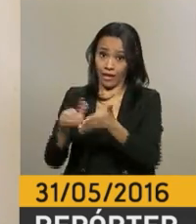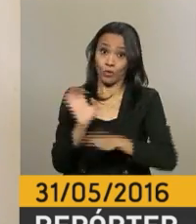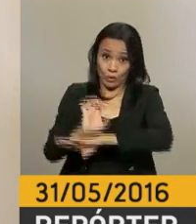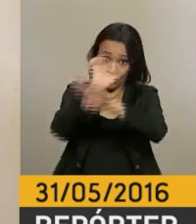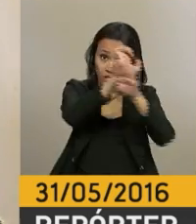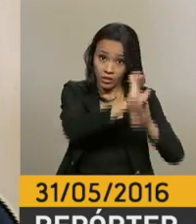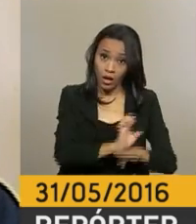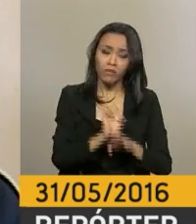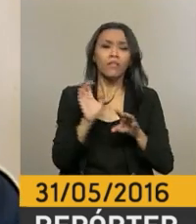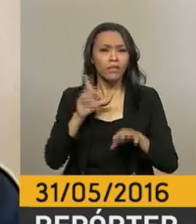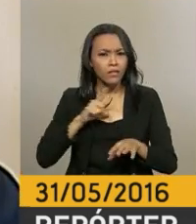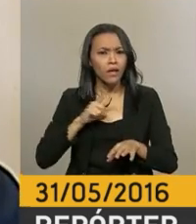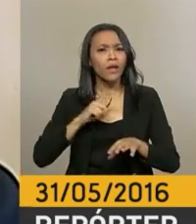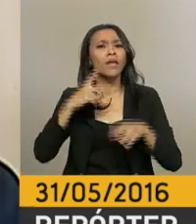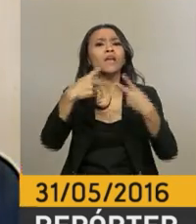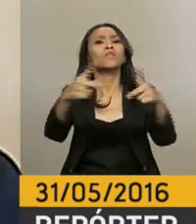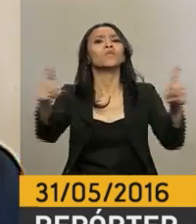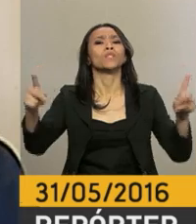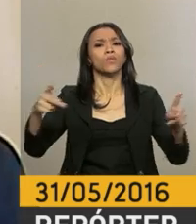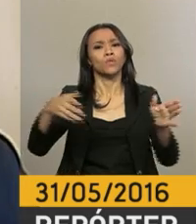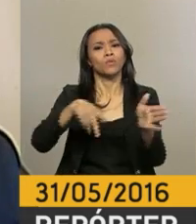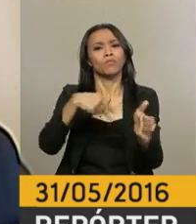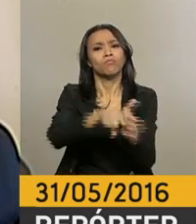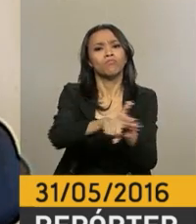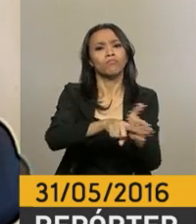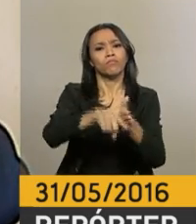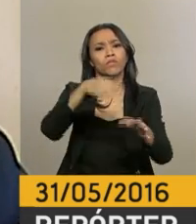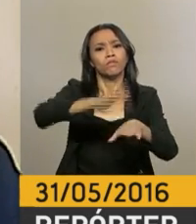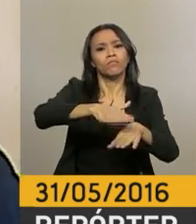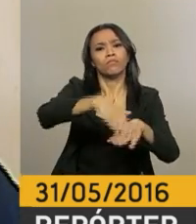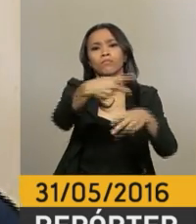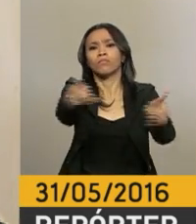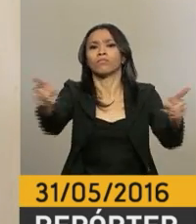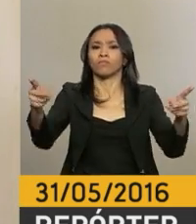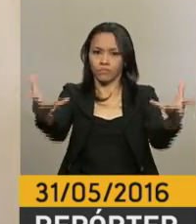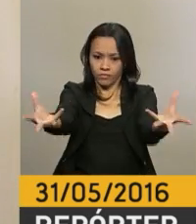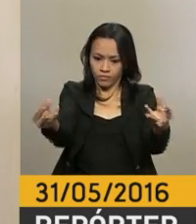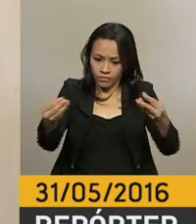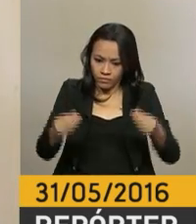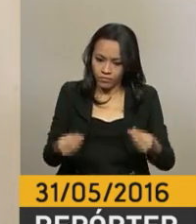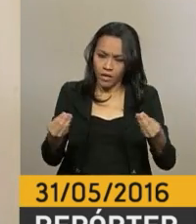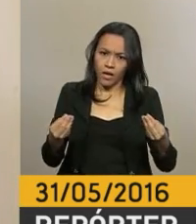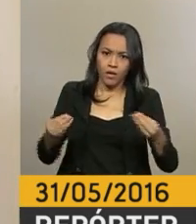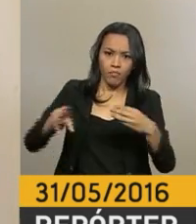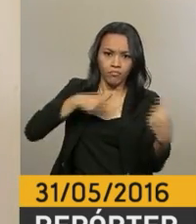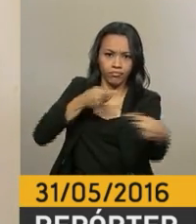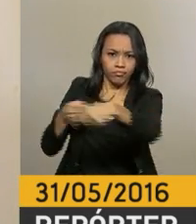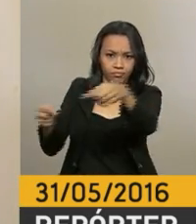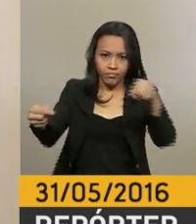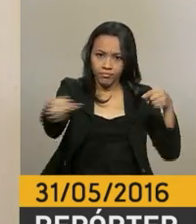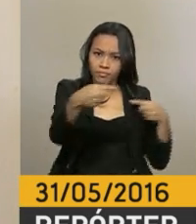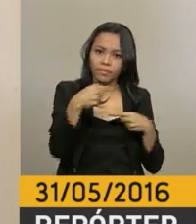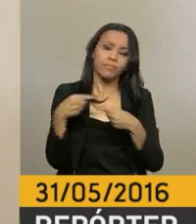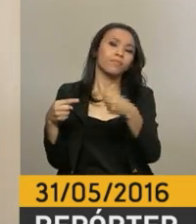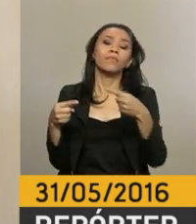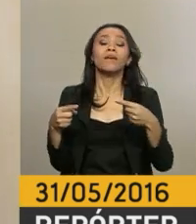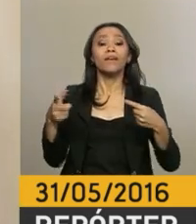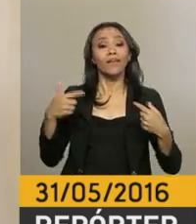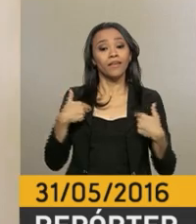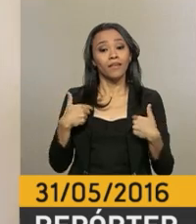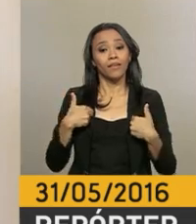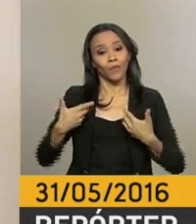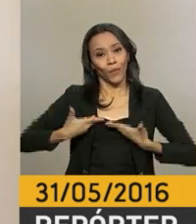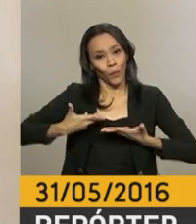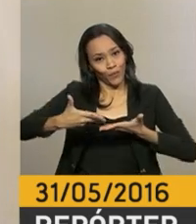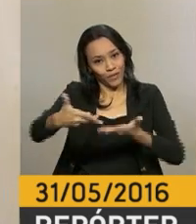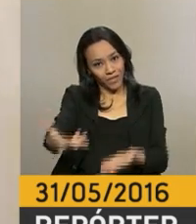o seu estudo, mas eu, um pouco antes de aceitar, ter a enorme honra de ser convidado